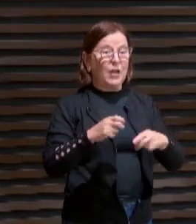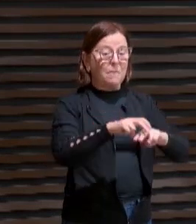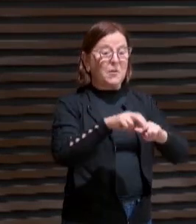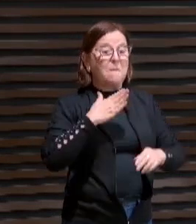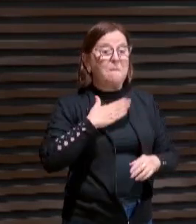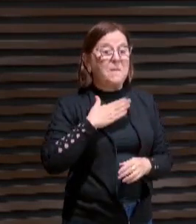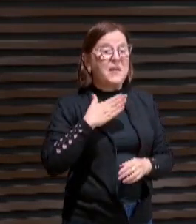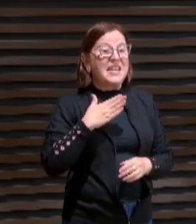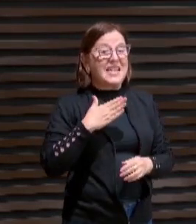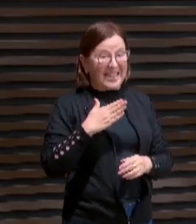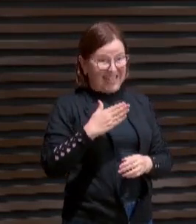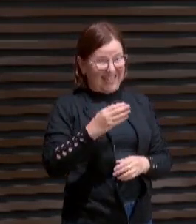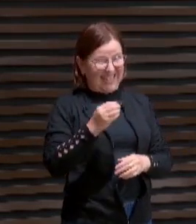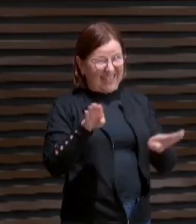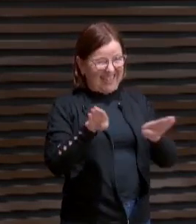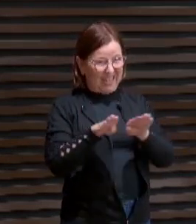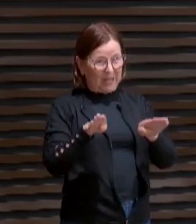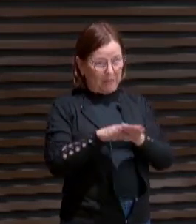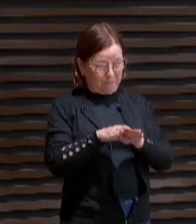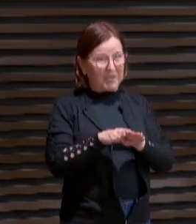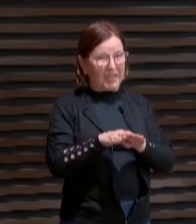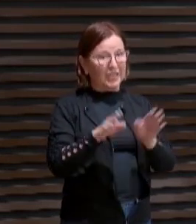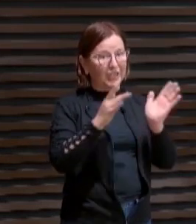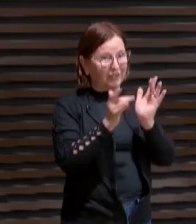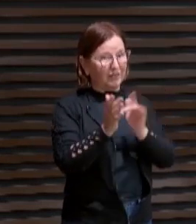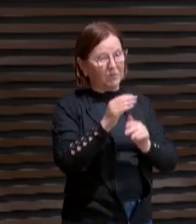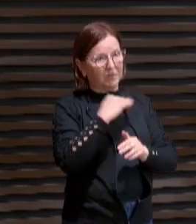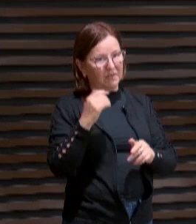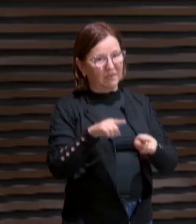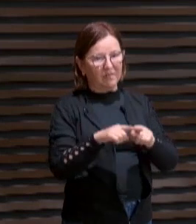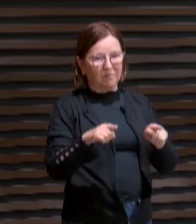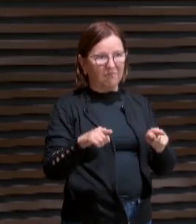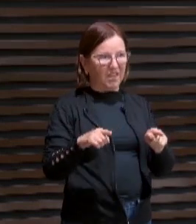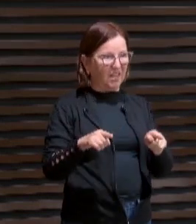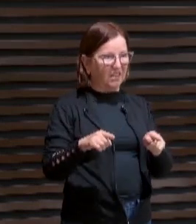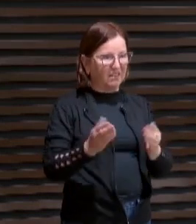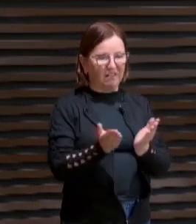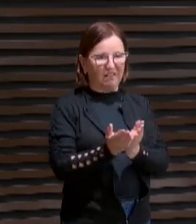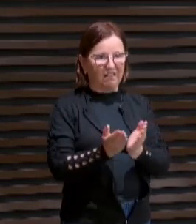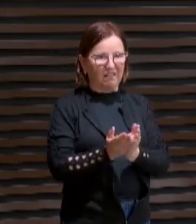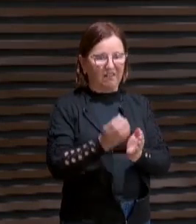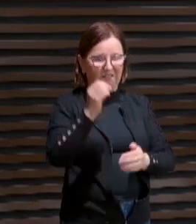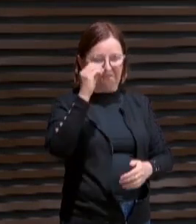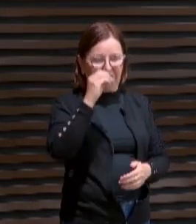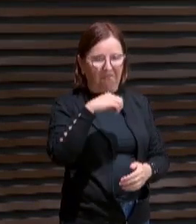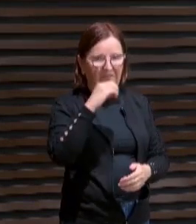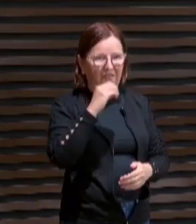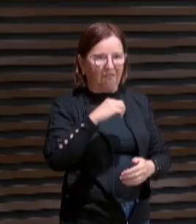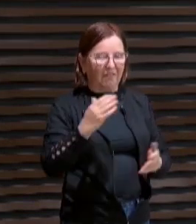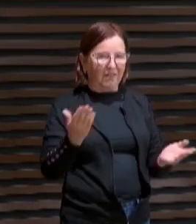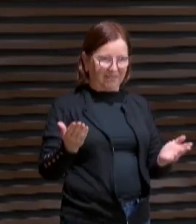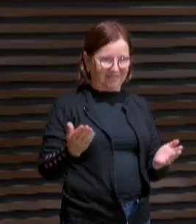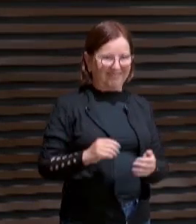é minha também, é minha também. Mas nós temos uma igreja aqui hoje imobilizada pelos